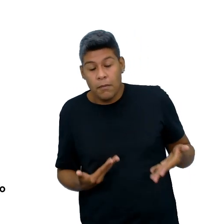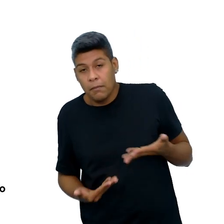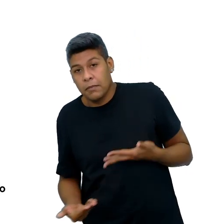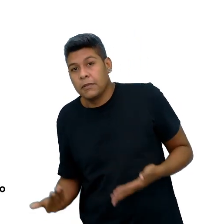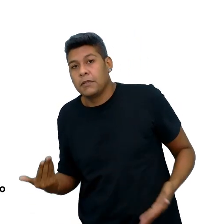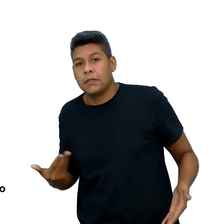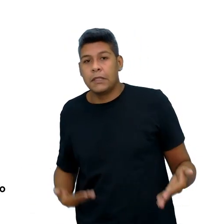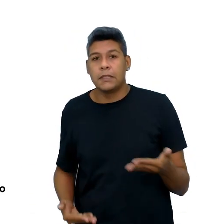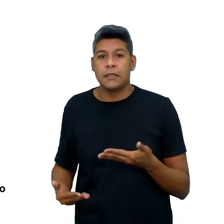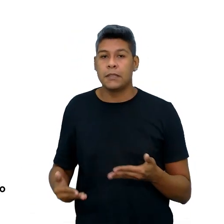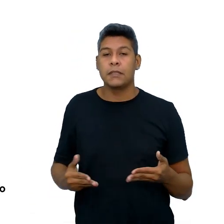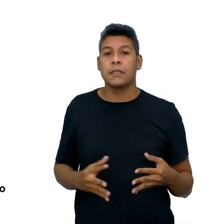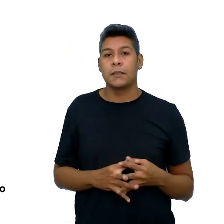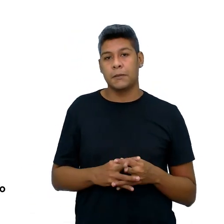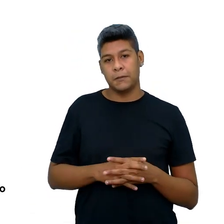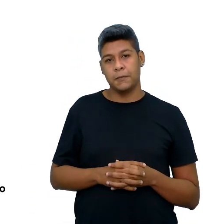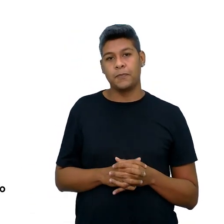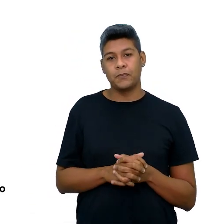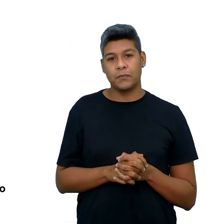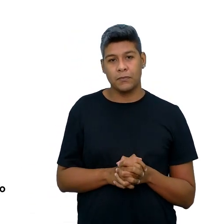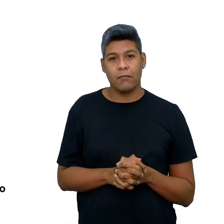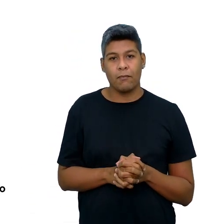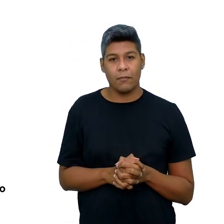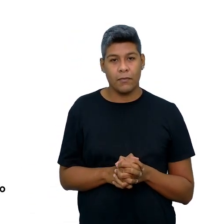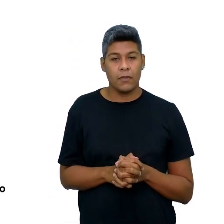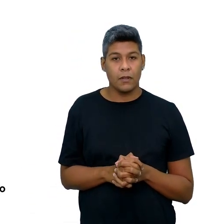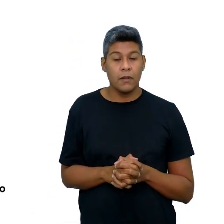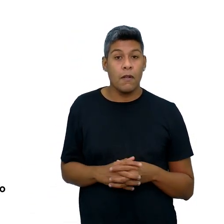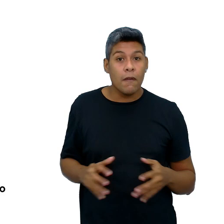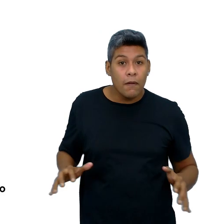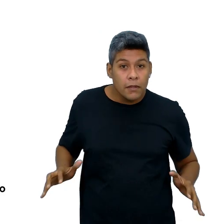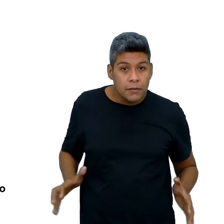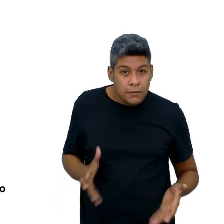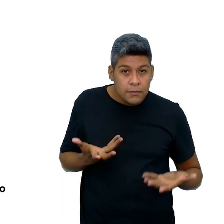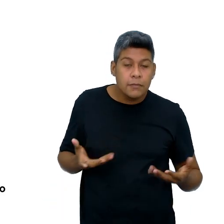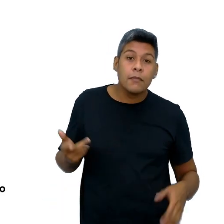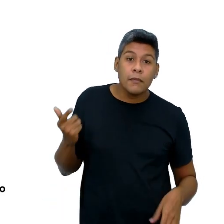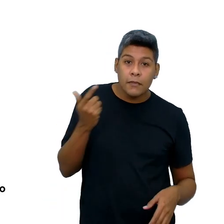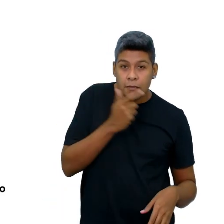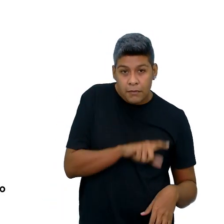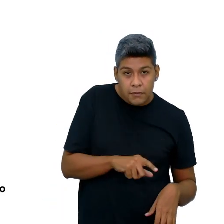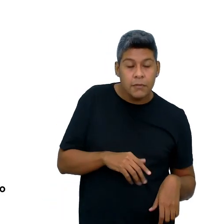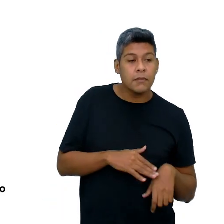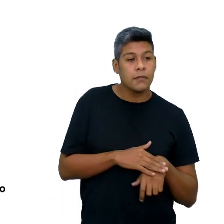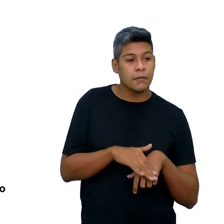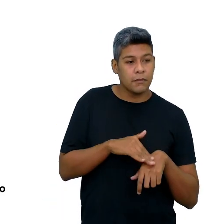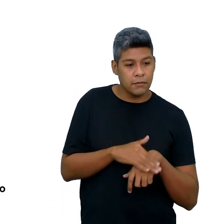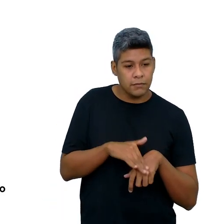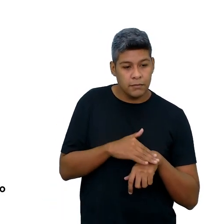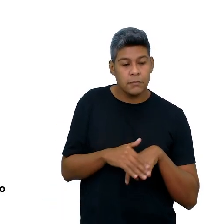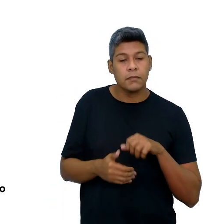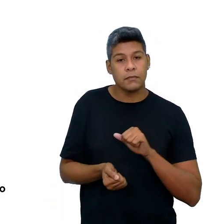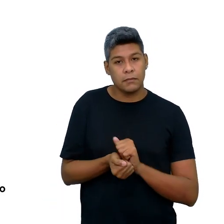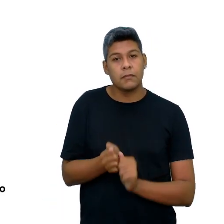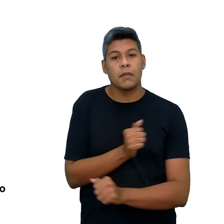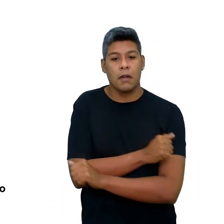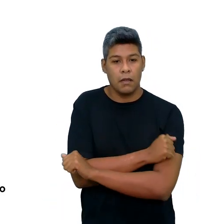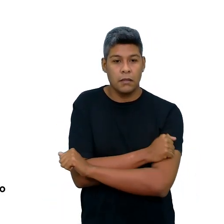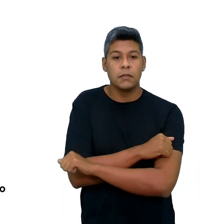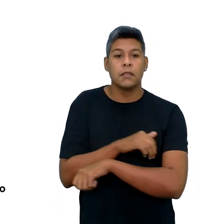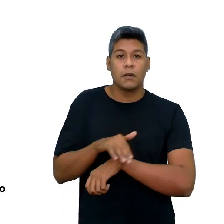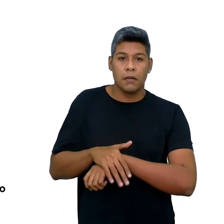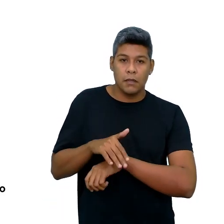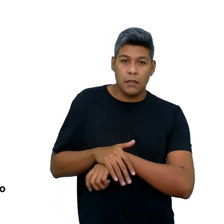né? Essa proposição de modo com que você consiga conversar com os estudantes e fazer com que